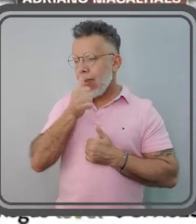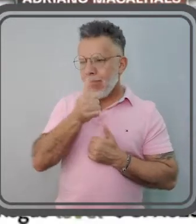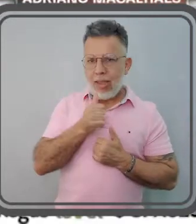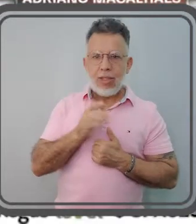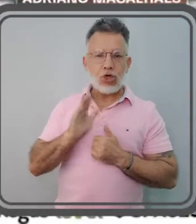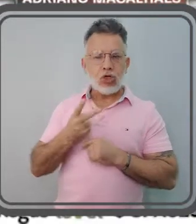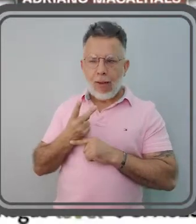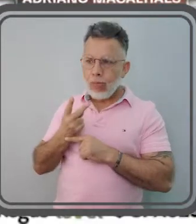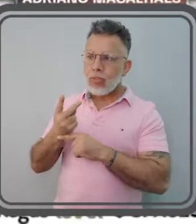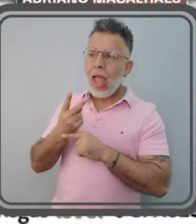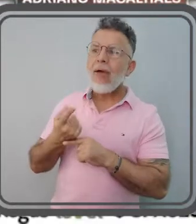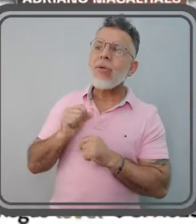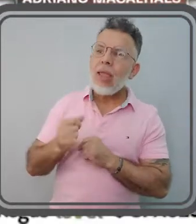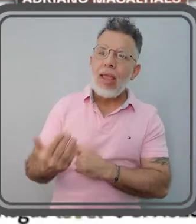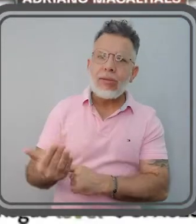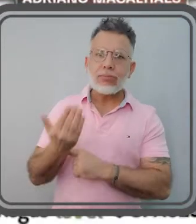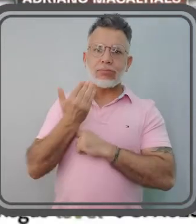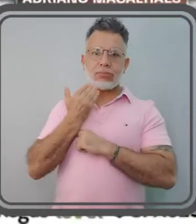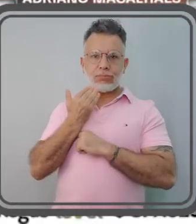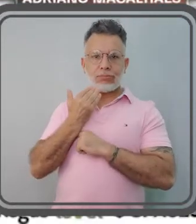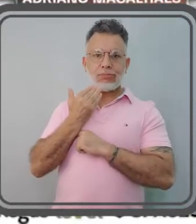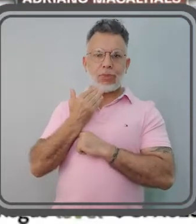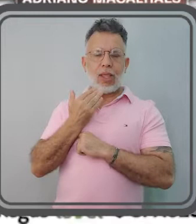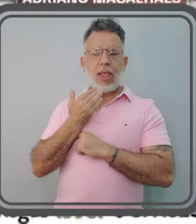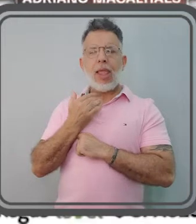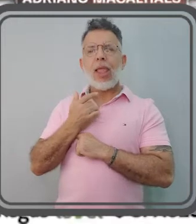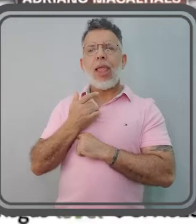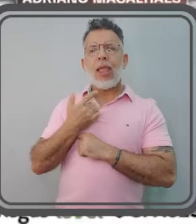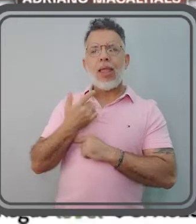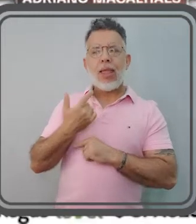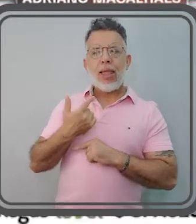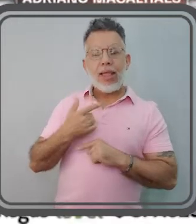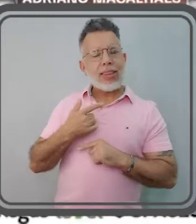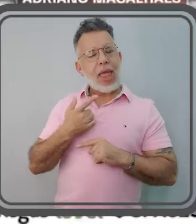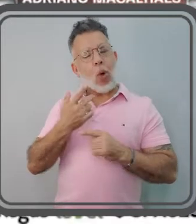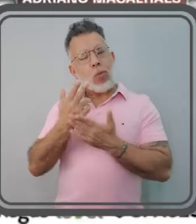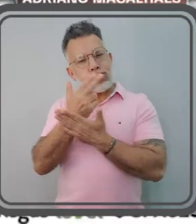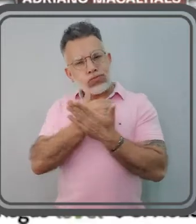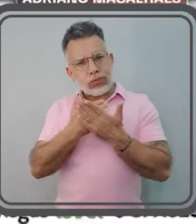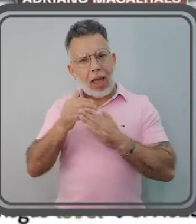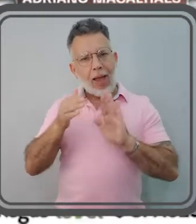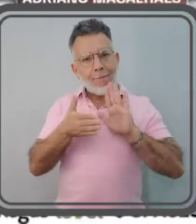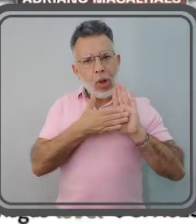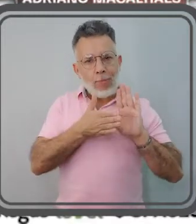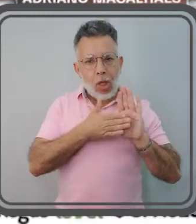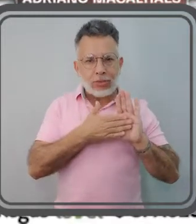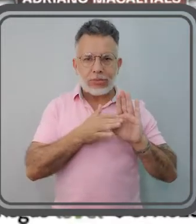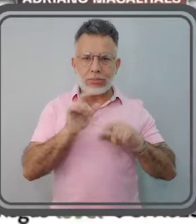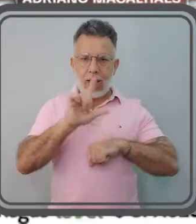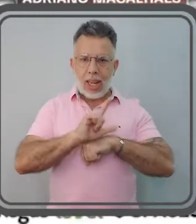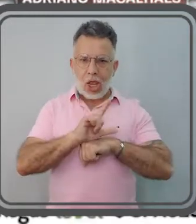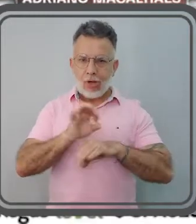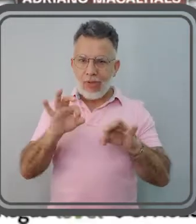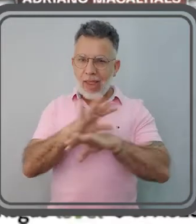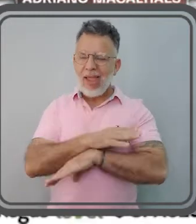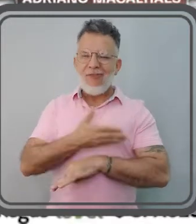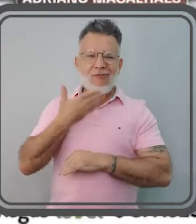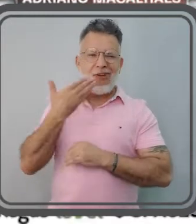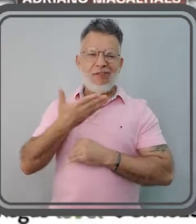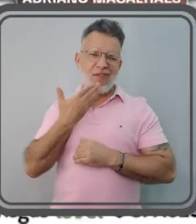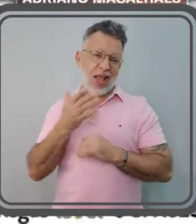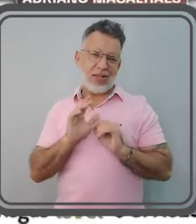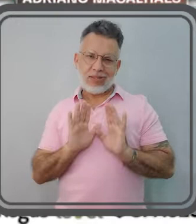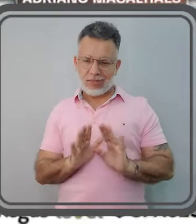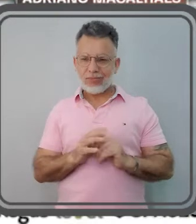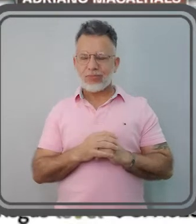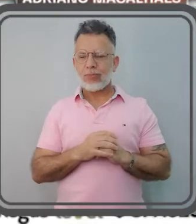o desenho para a loja ficar pronta, ela foi mais fácil um pouquinho. E aí tocamos a loja, né, eu sempre